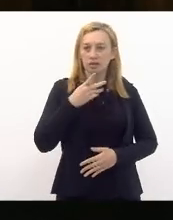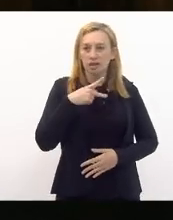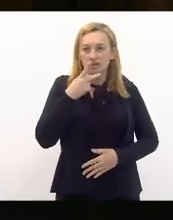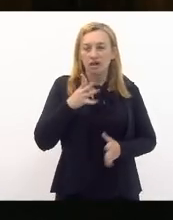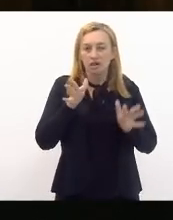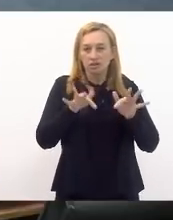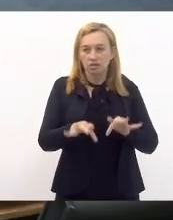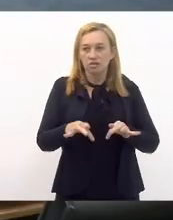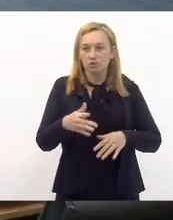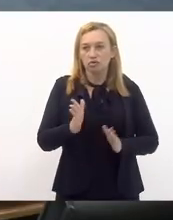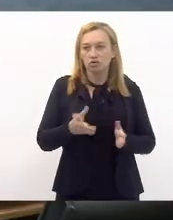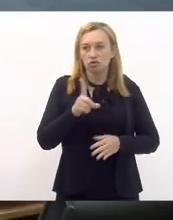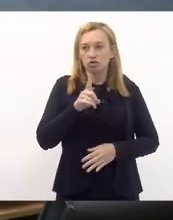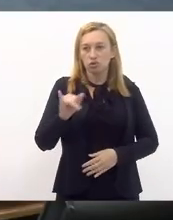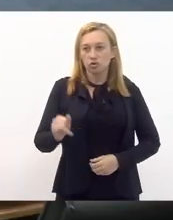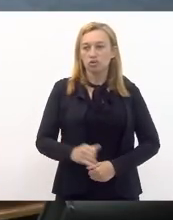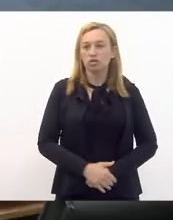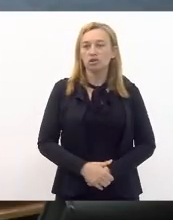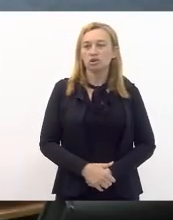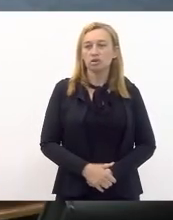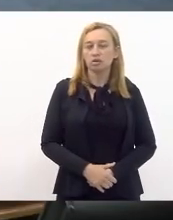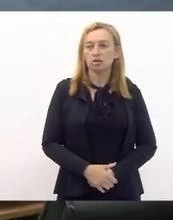são minhas palavras no dia de hoje